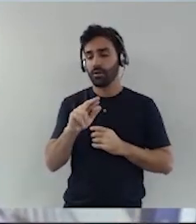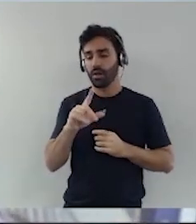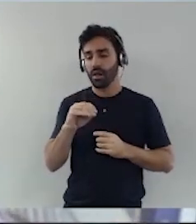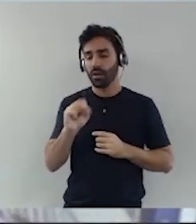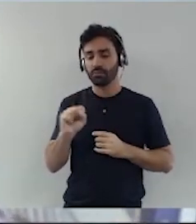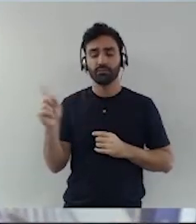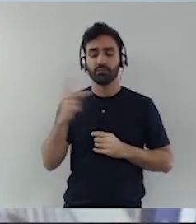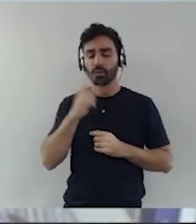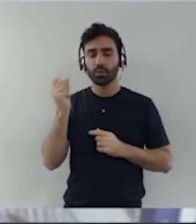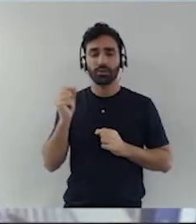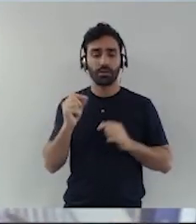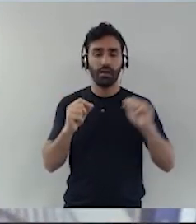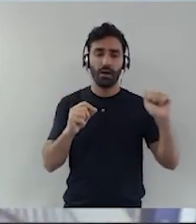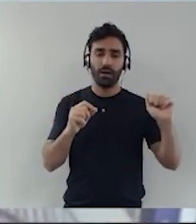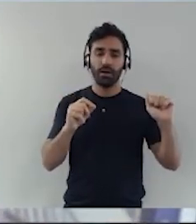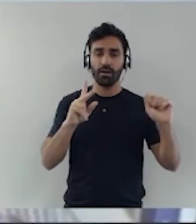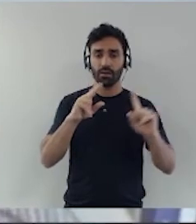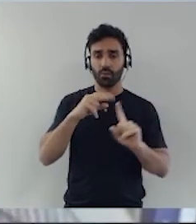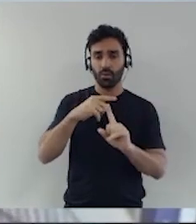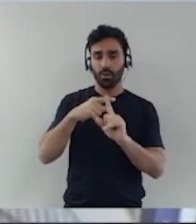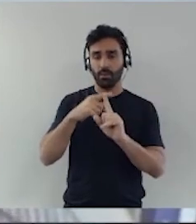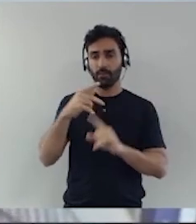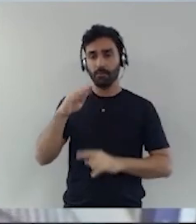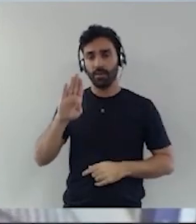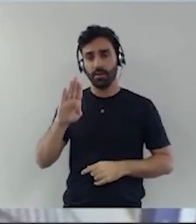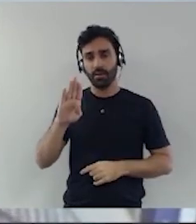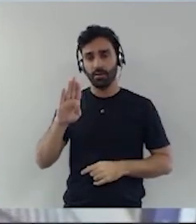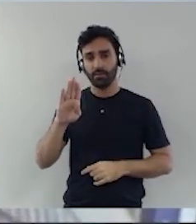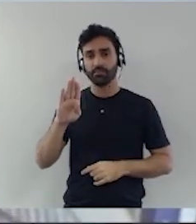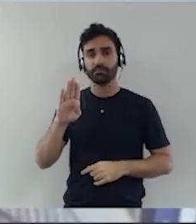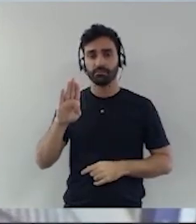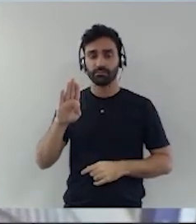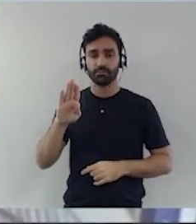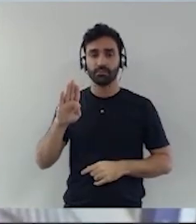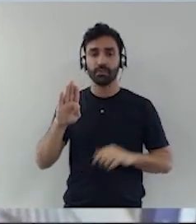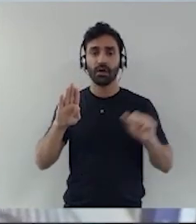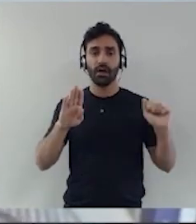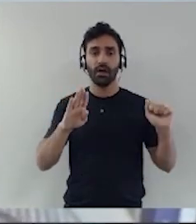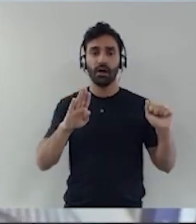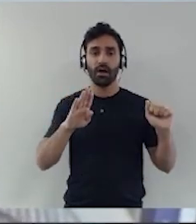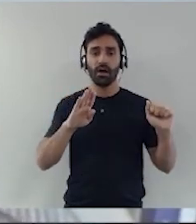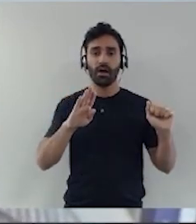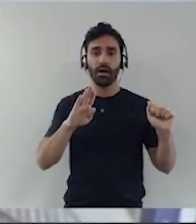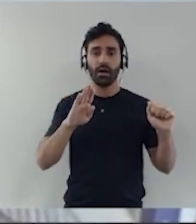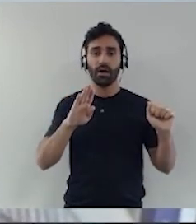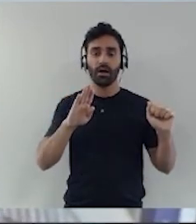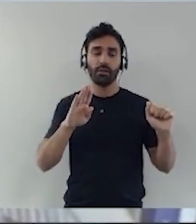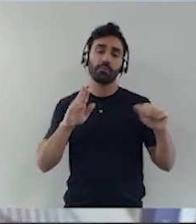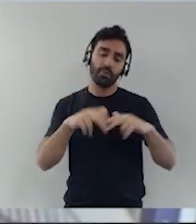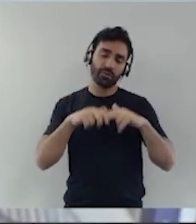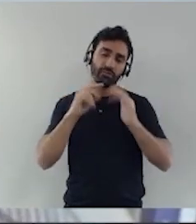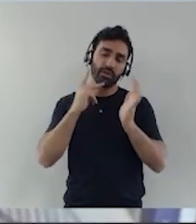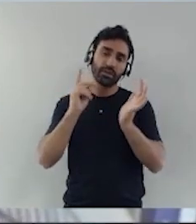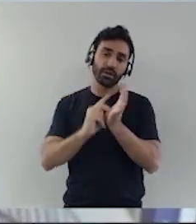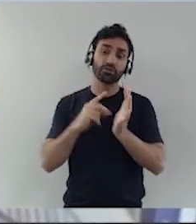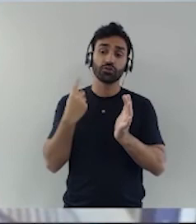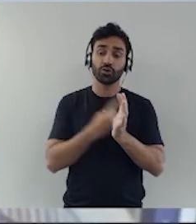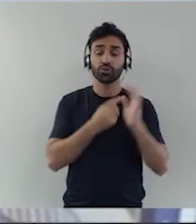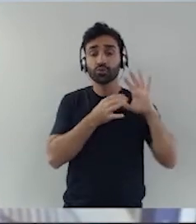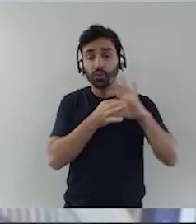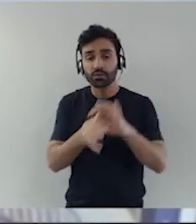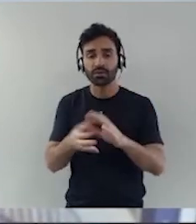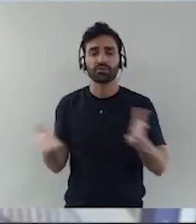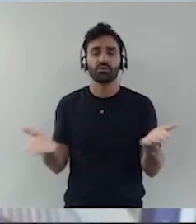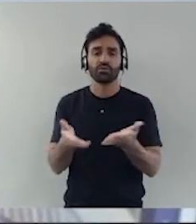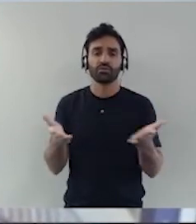assim, A é igual a B, a linha é igual a B linha. Né? Então, realmente, o nosso cenário hoje não dá